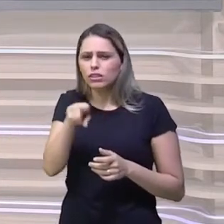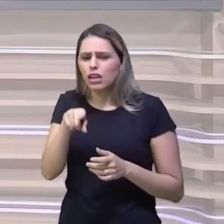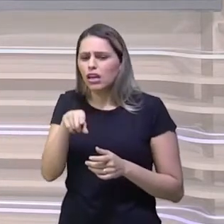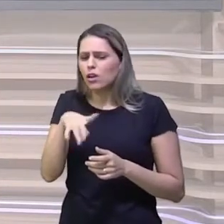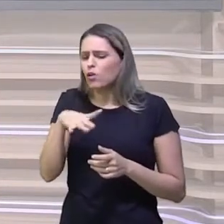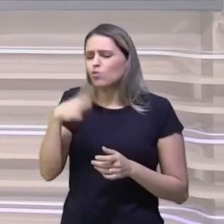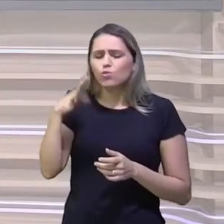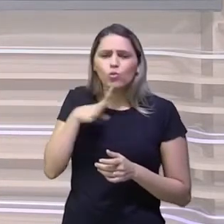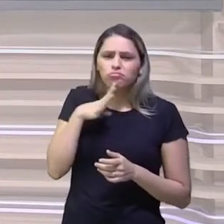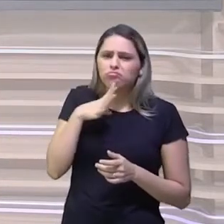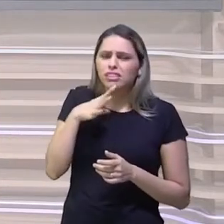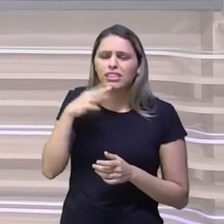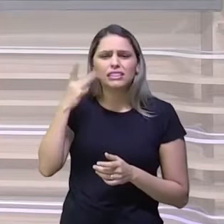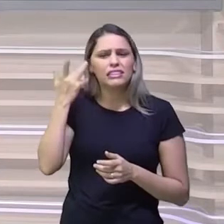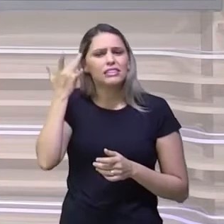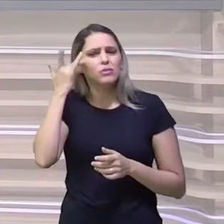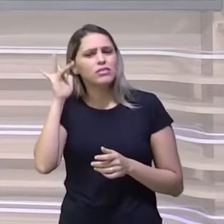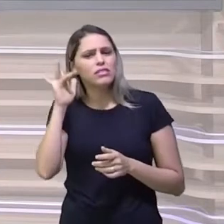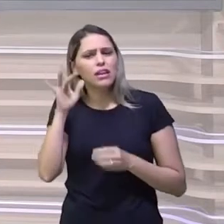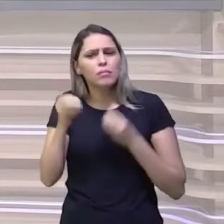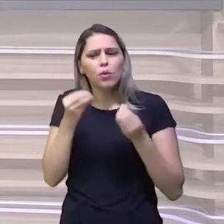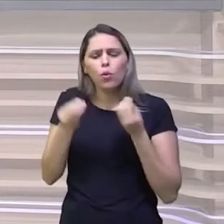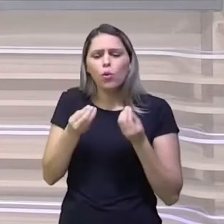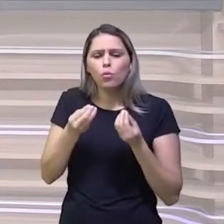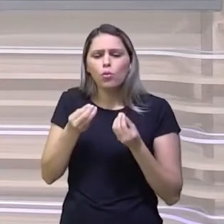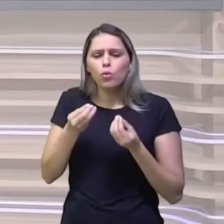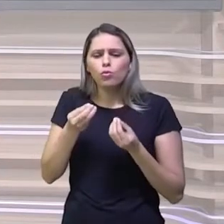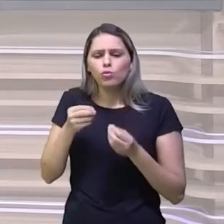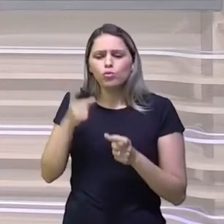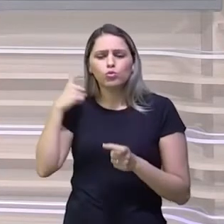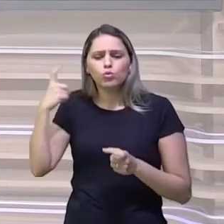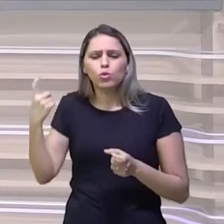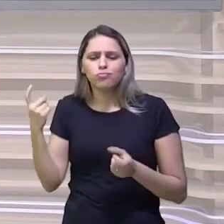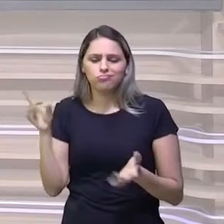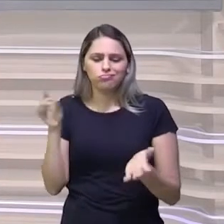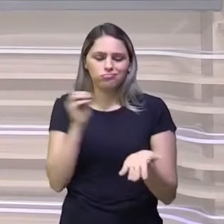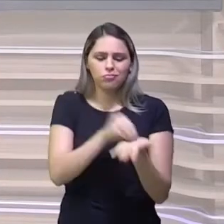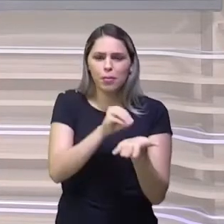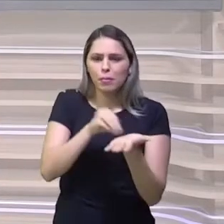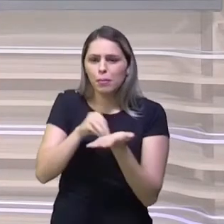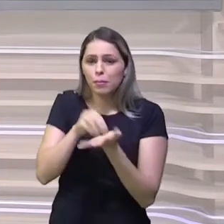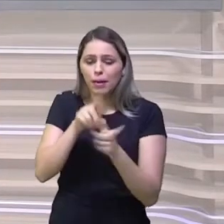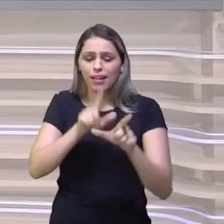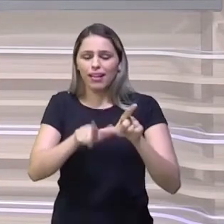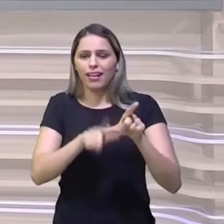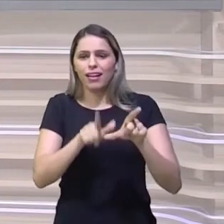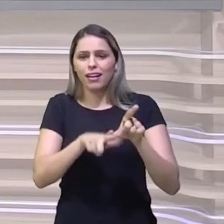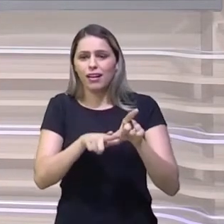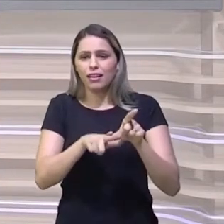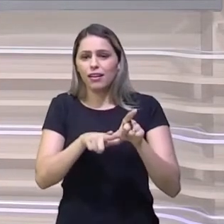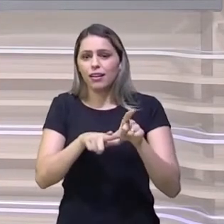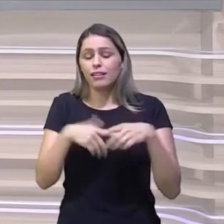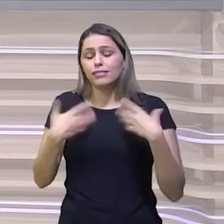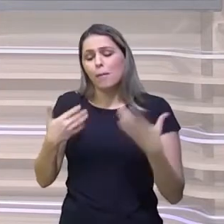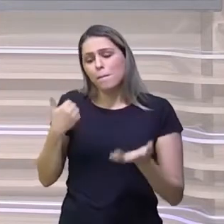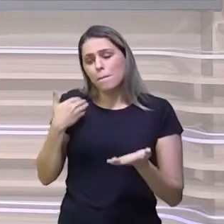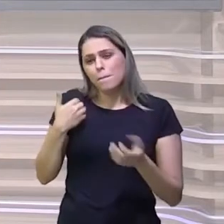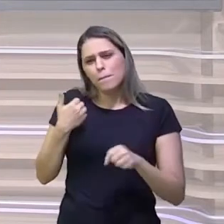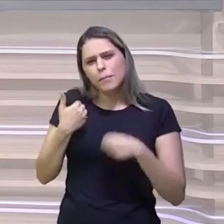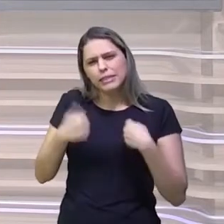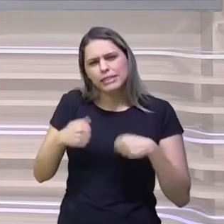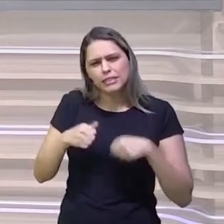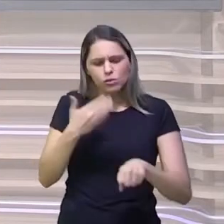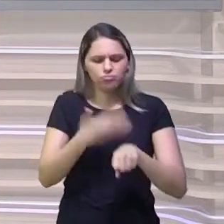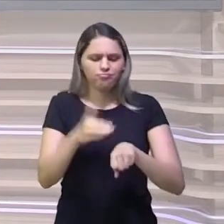consegue identificar esse som, é automático que você vai escrever errado. Então, você precisa praticar leitura,